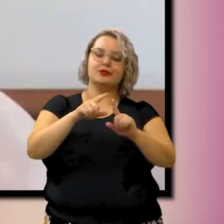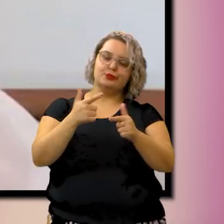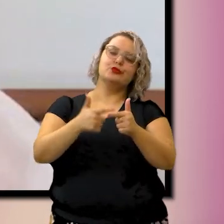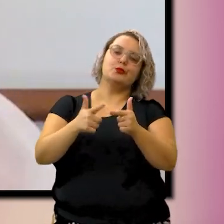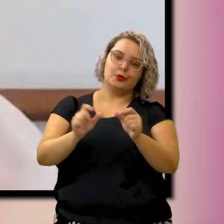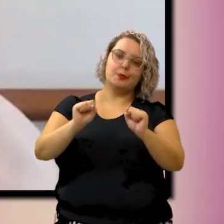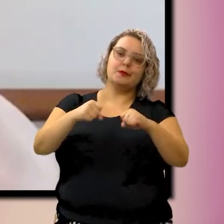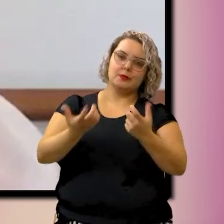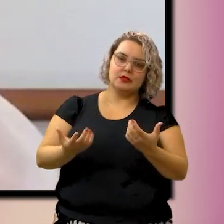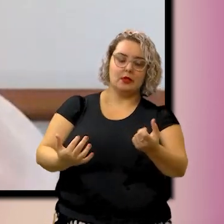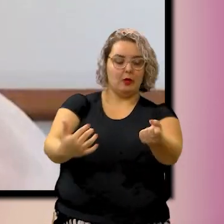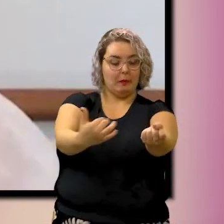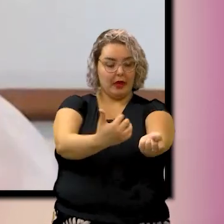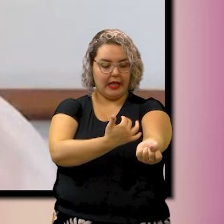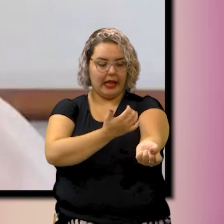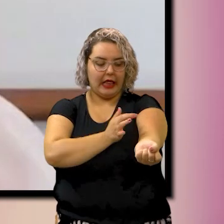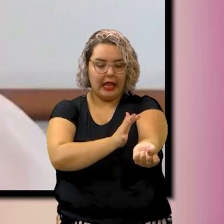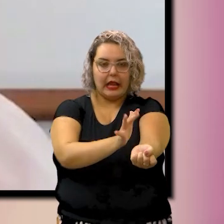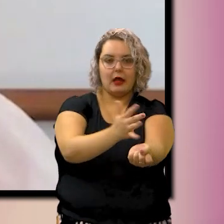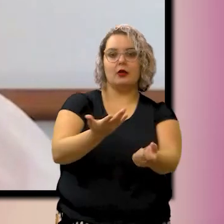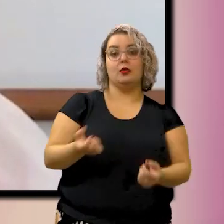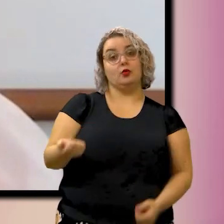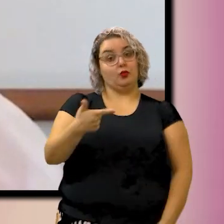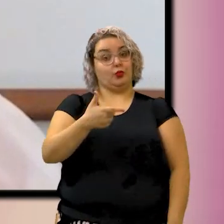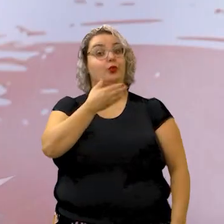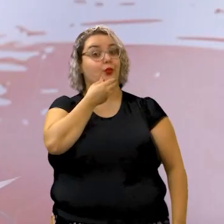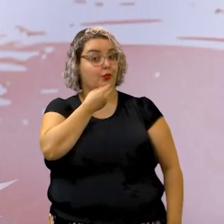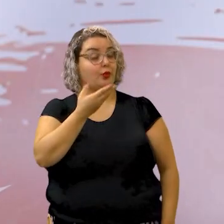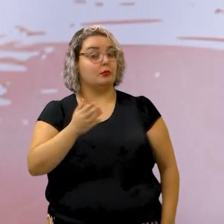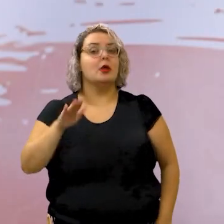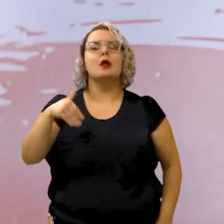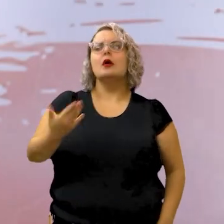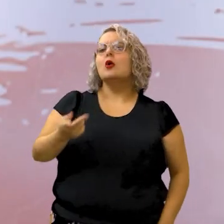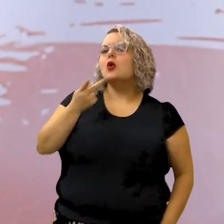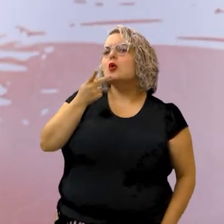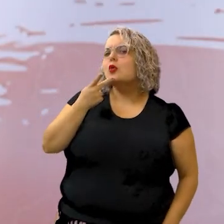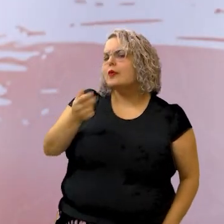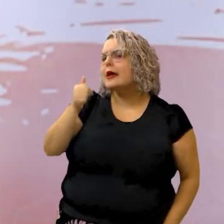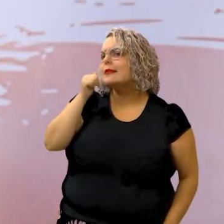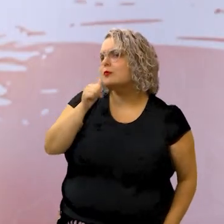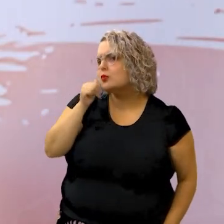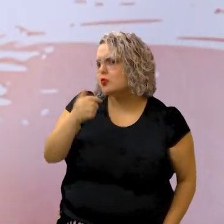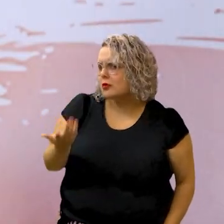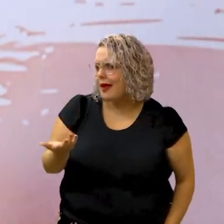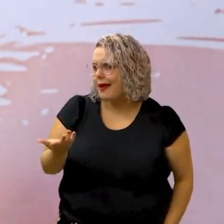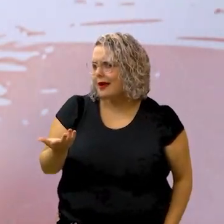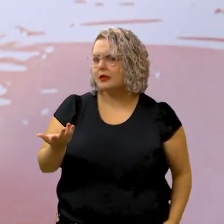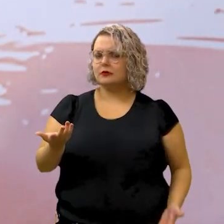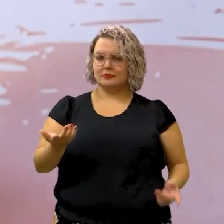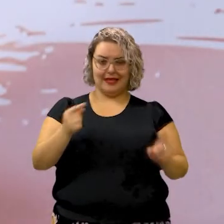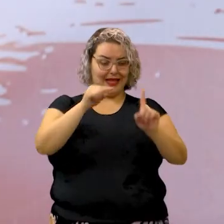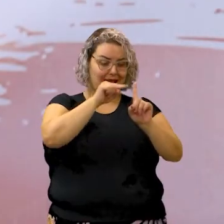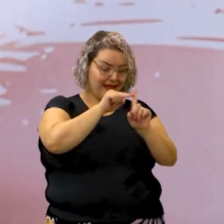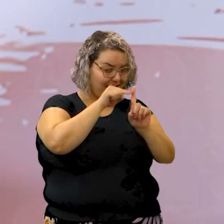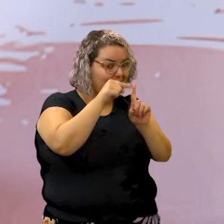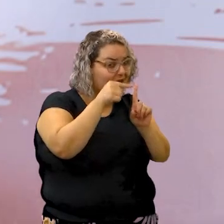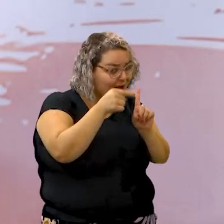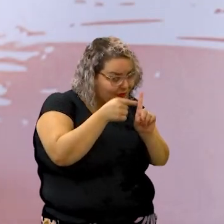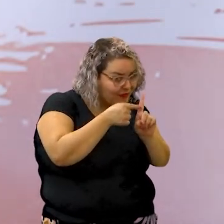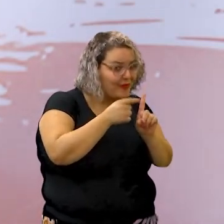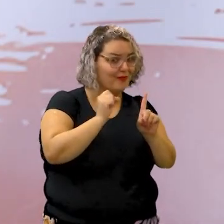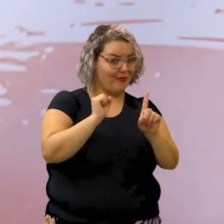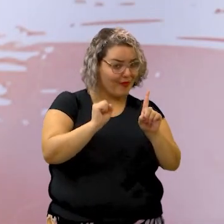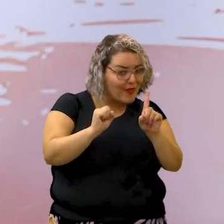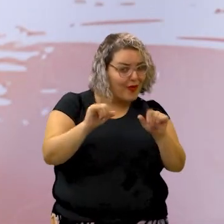de problema de circulação do que os homens. E quando a gente fala em mulher, a grávida também